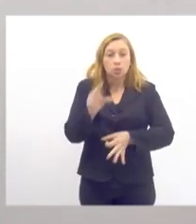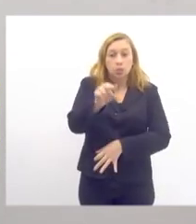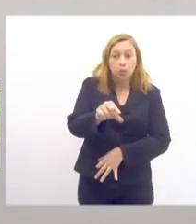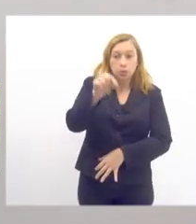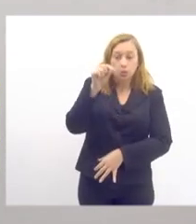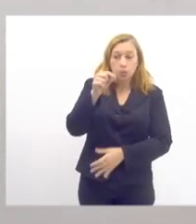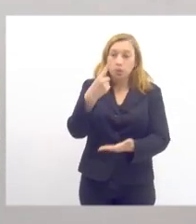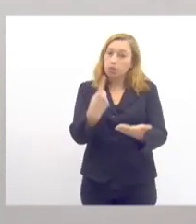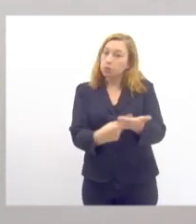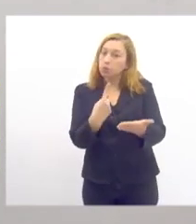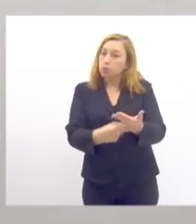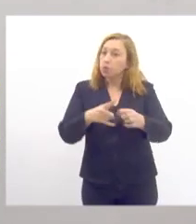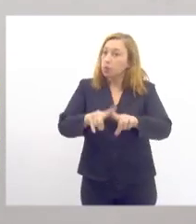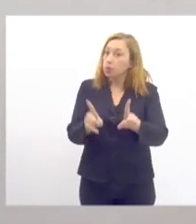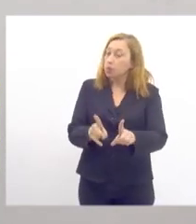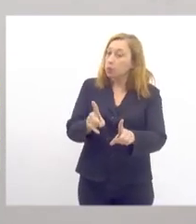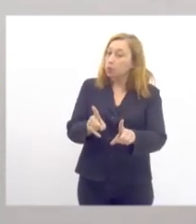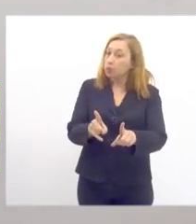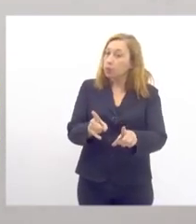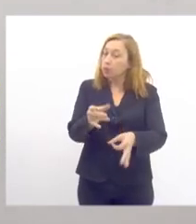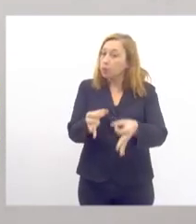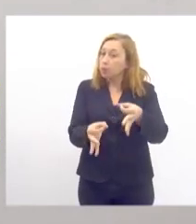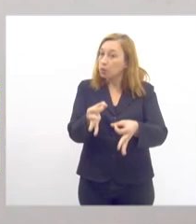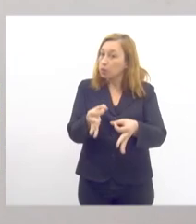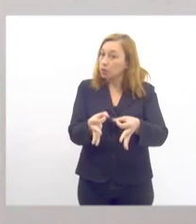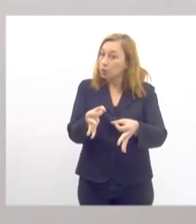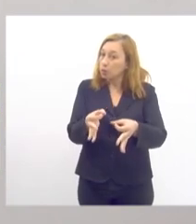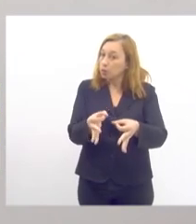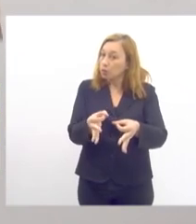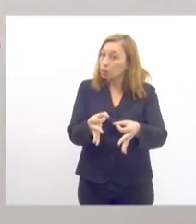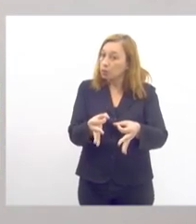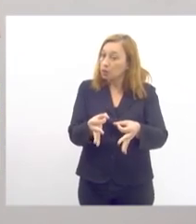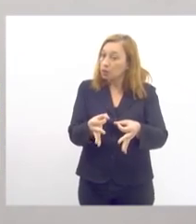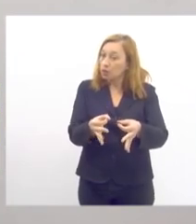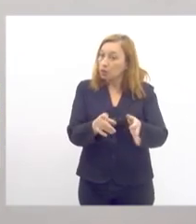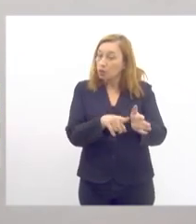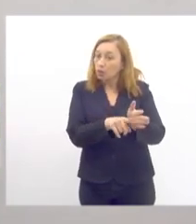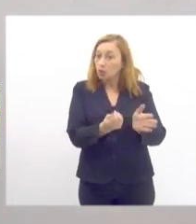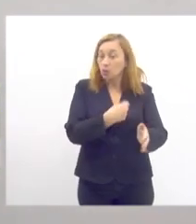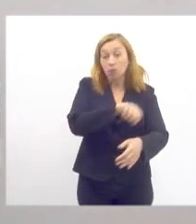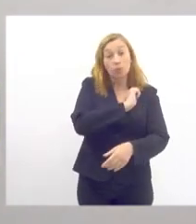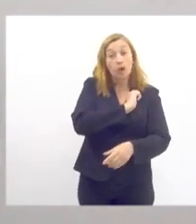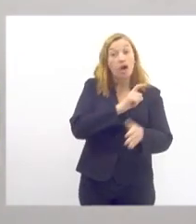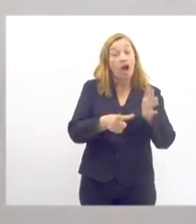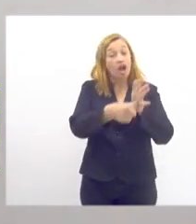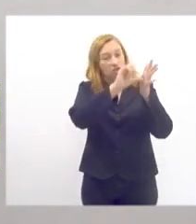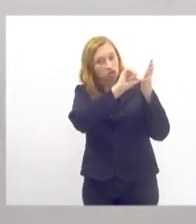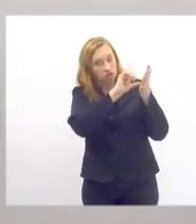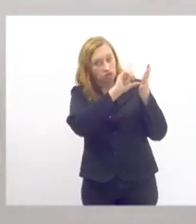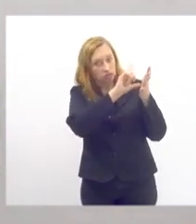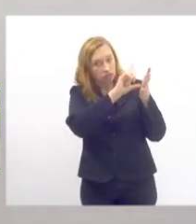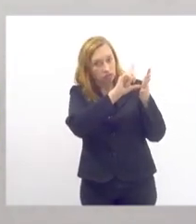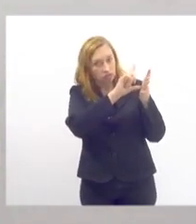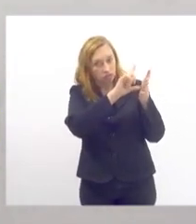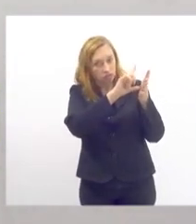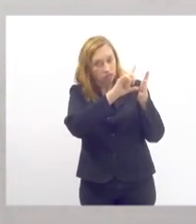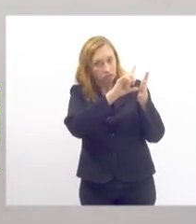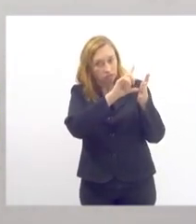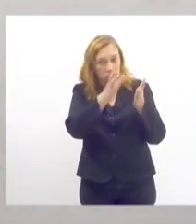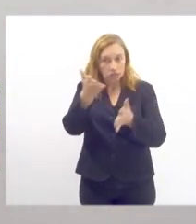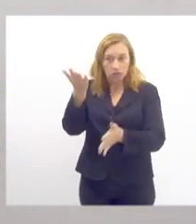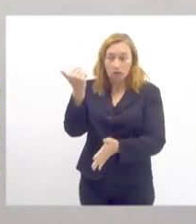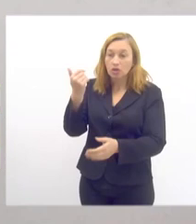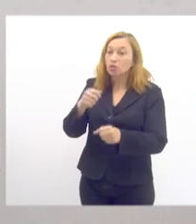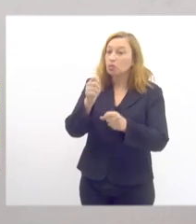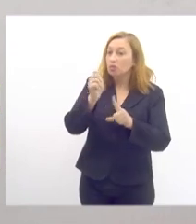de acordo, mas estava sob o jugo do regime de recuperação fiscal. Anteriormente, que foi no